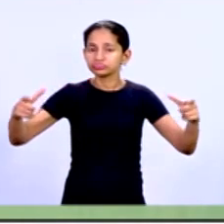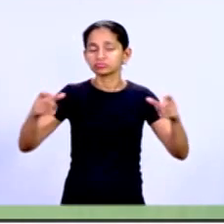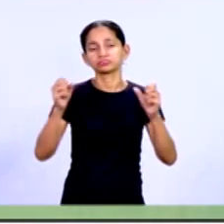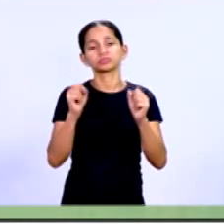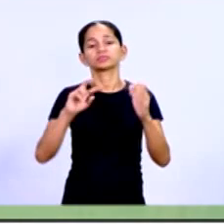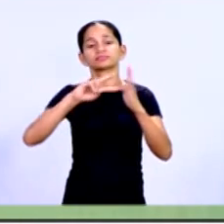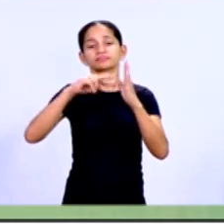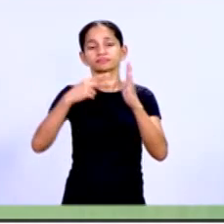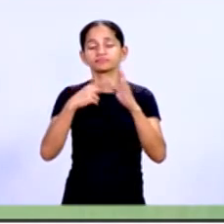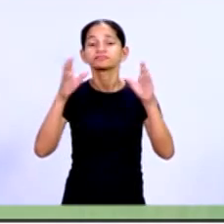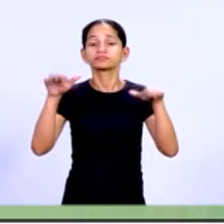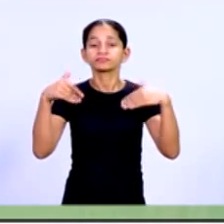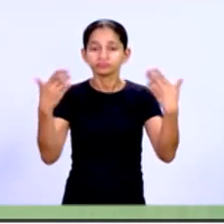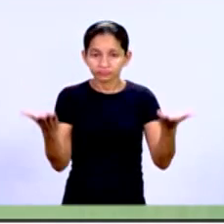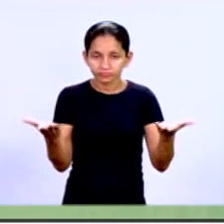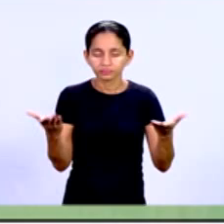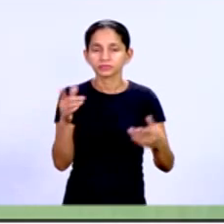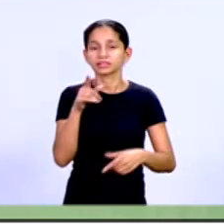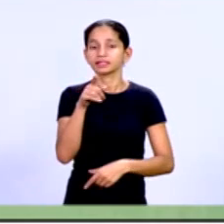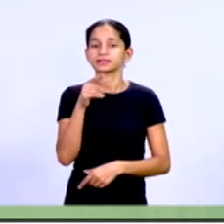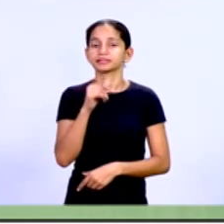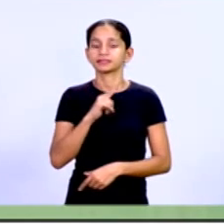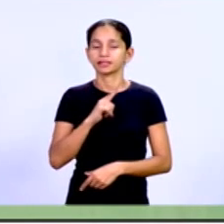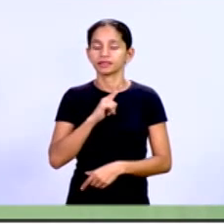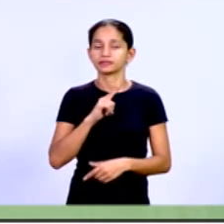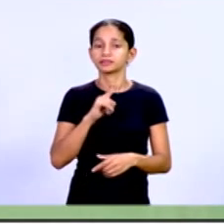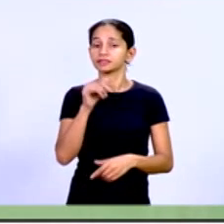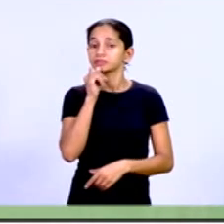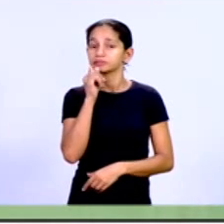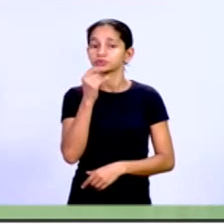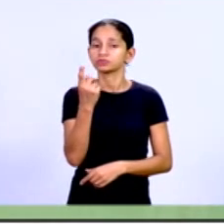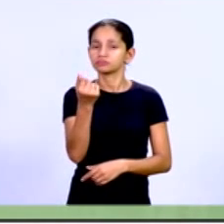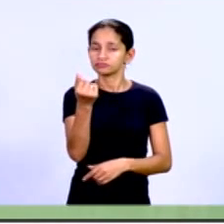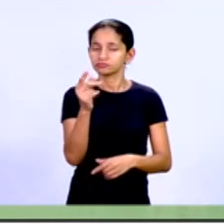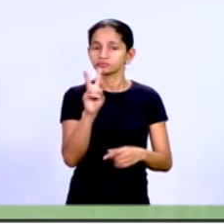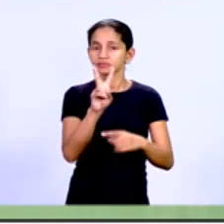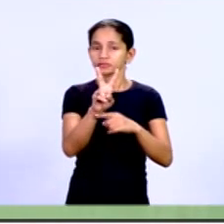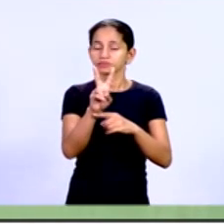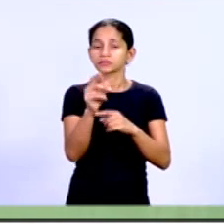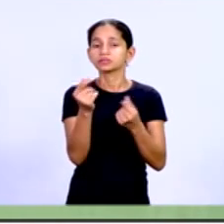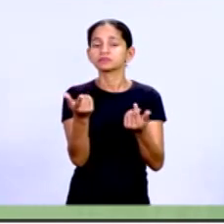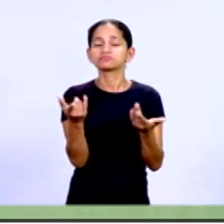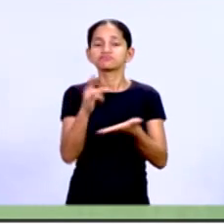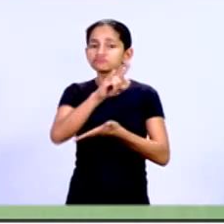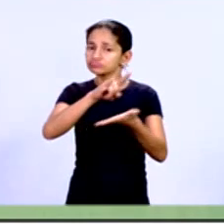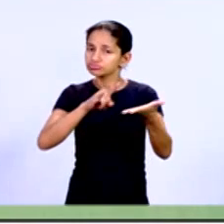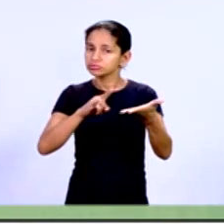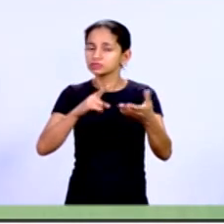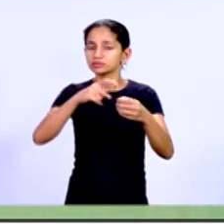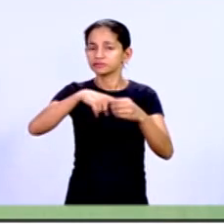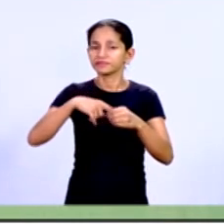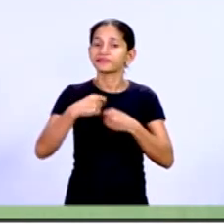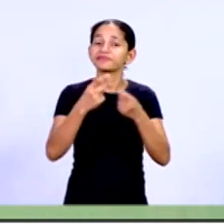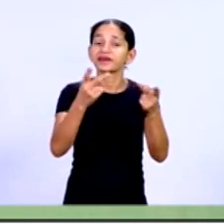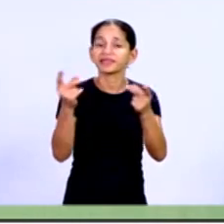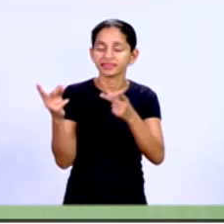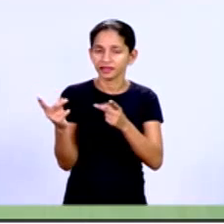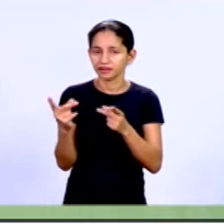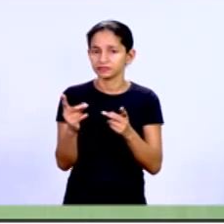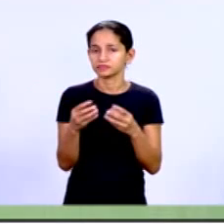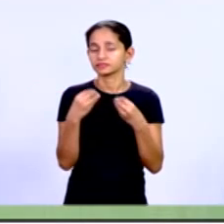isso? Uma instituição financeira, ela vai disponibilizar para o mercado títulos de ações. Muito